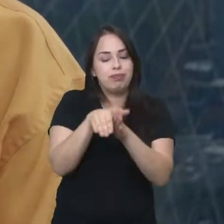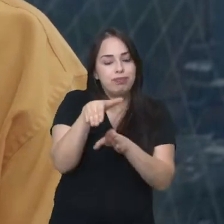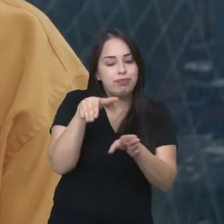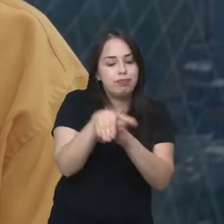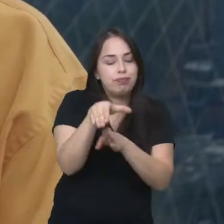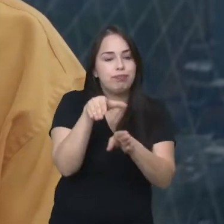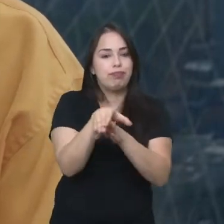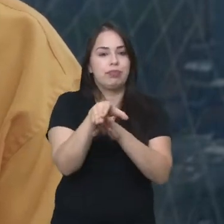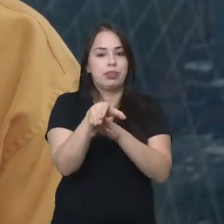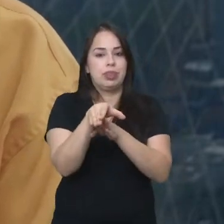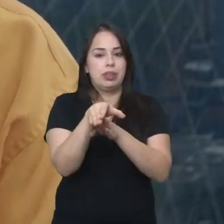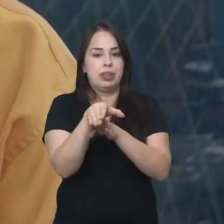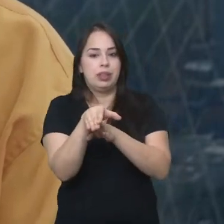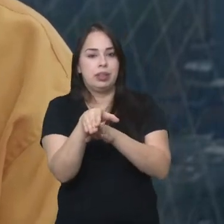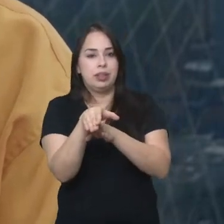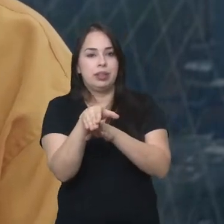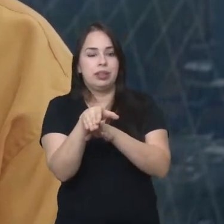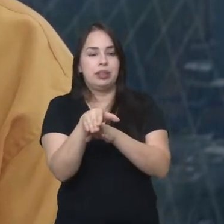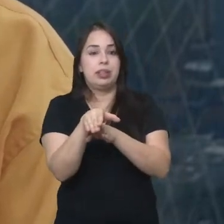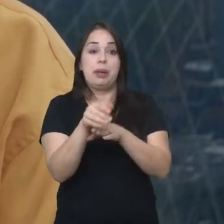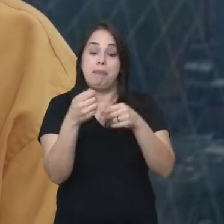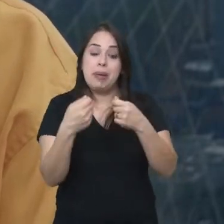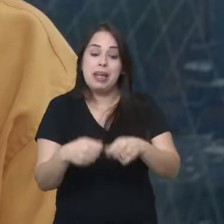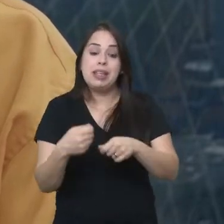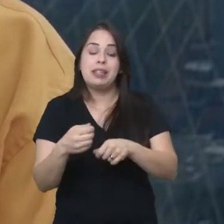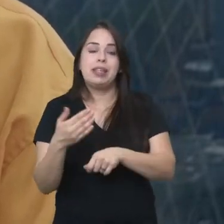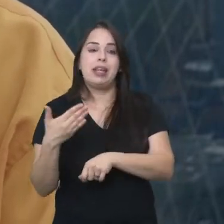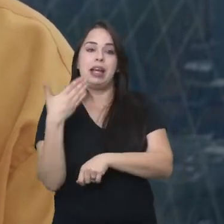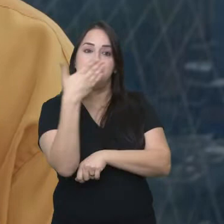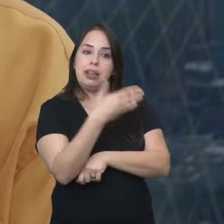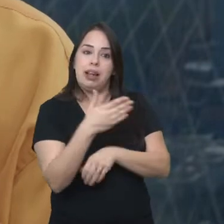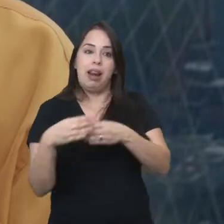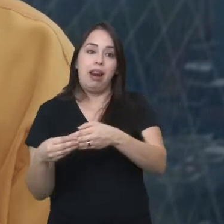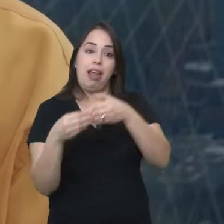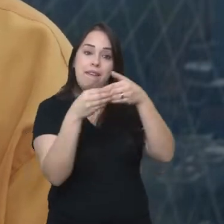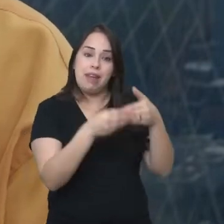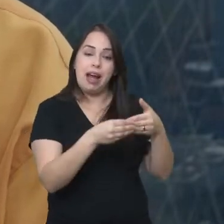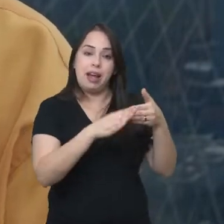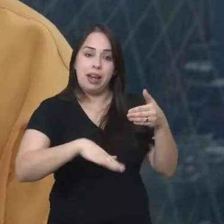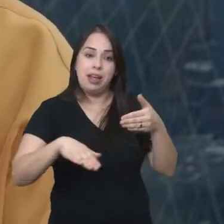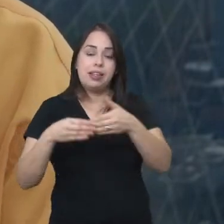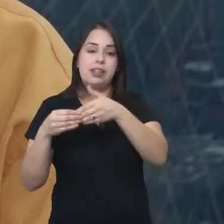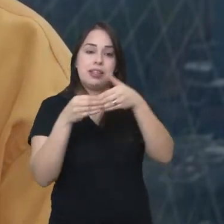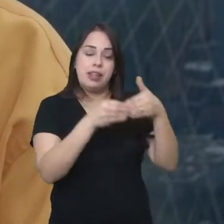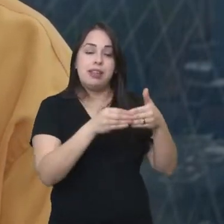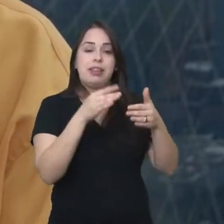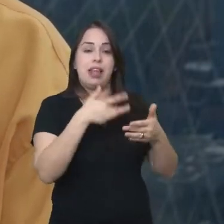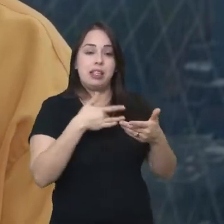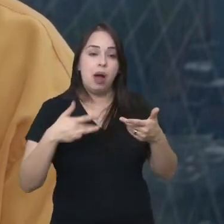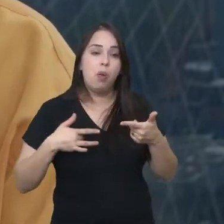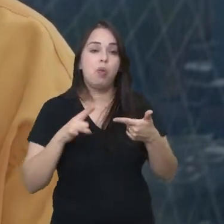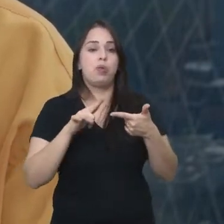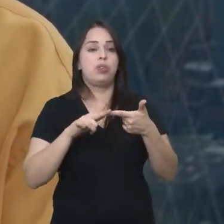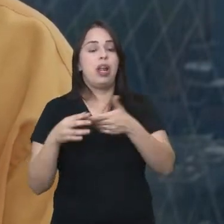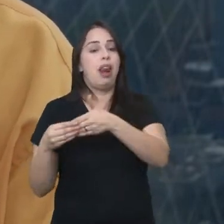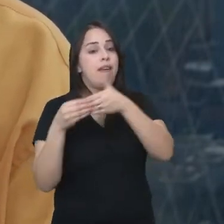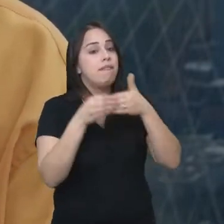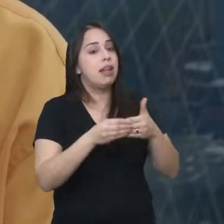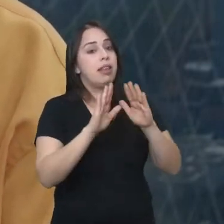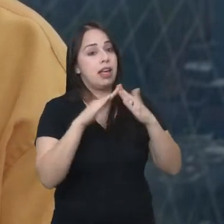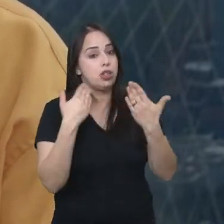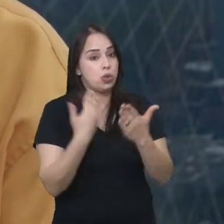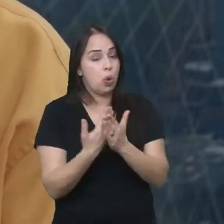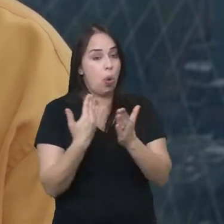questões da obrigação do comparecimento na saúde, né, no social, na escola, dando orientações.